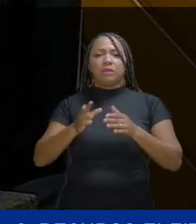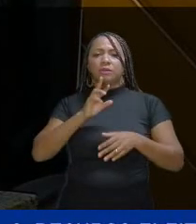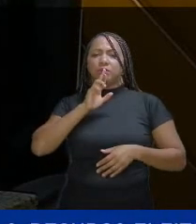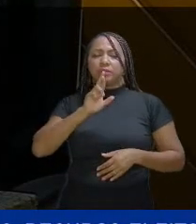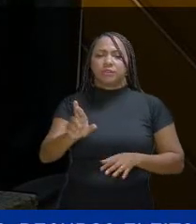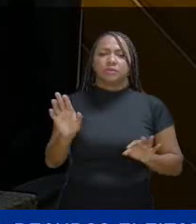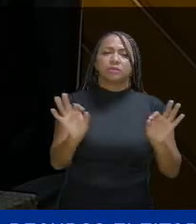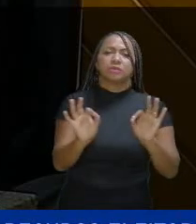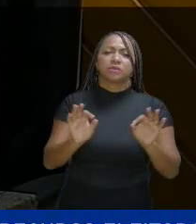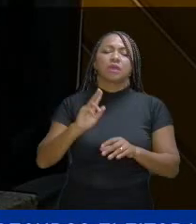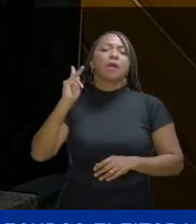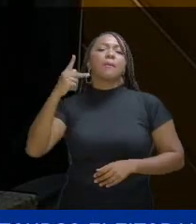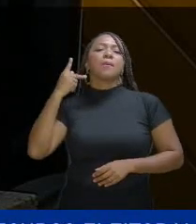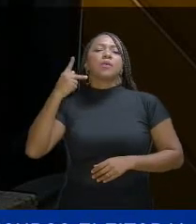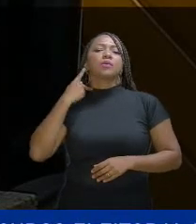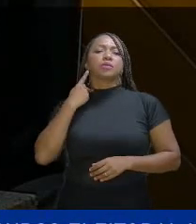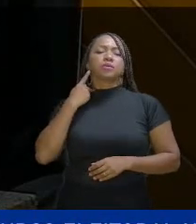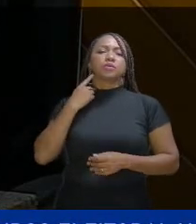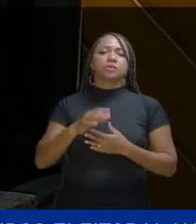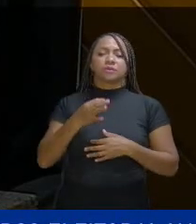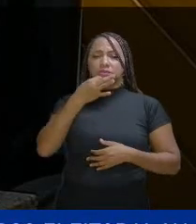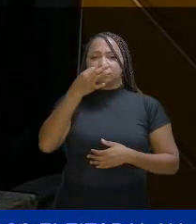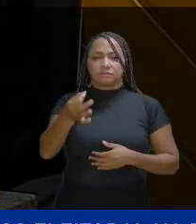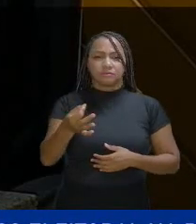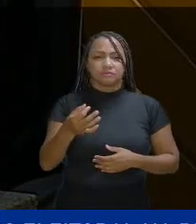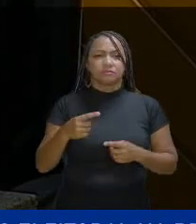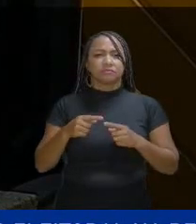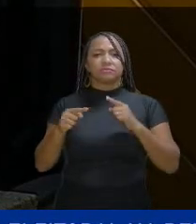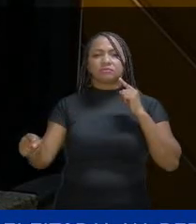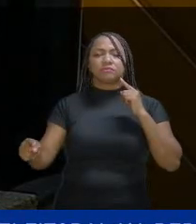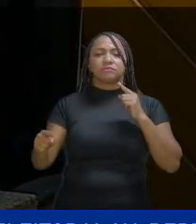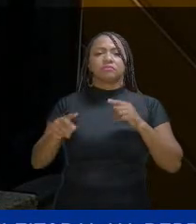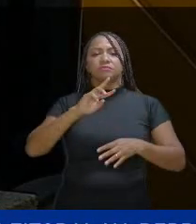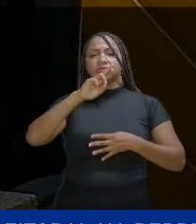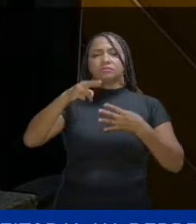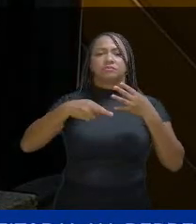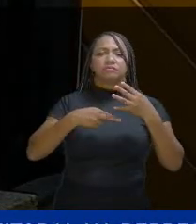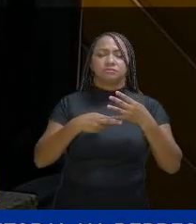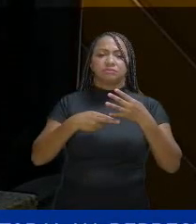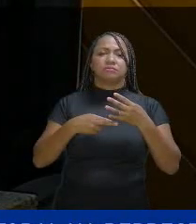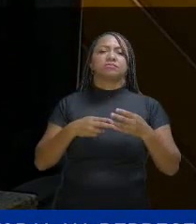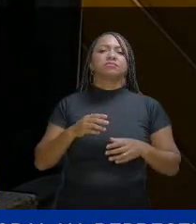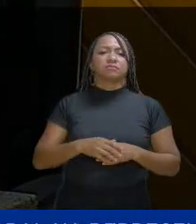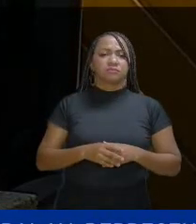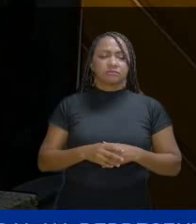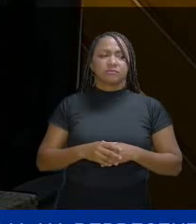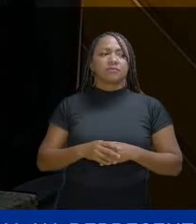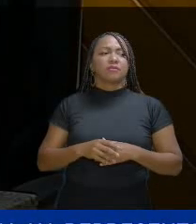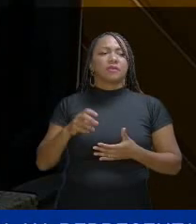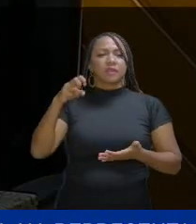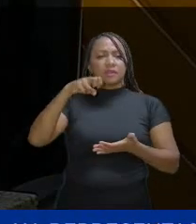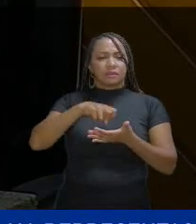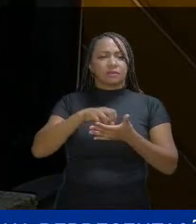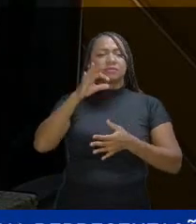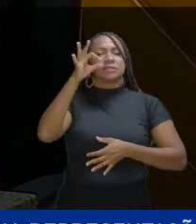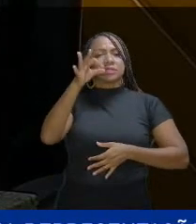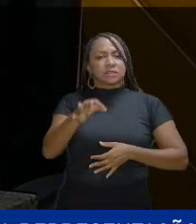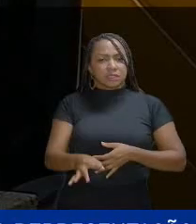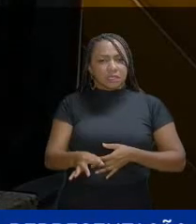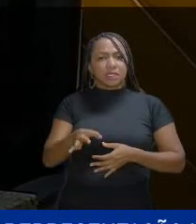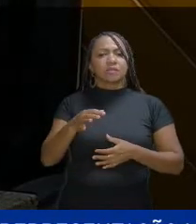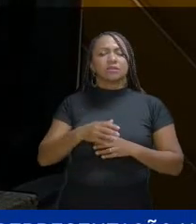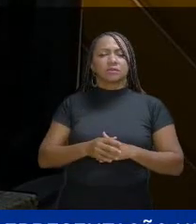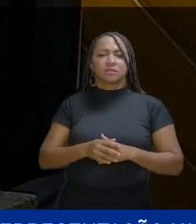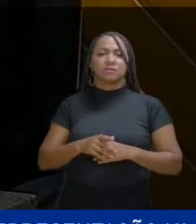A Procuradoria Regional Eleitoral manifestou pelo desprovimento do recurso, salientando que a sanção foi corretamente aplicada